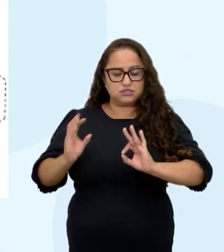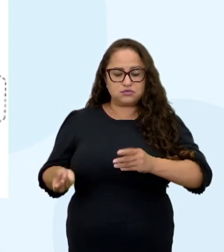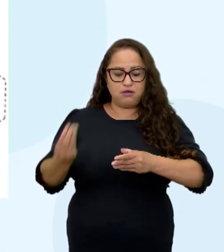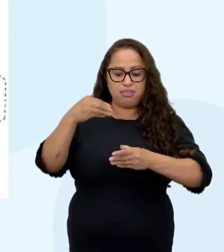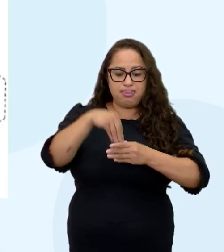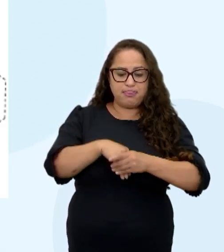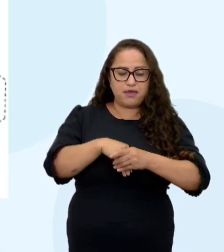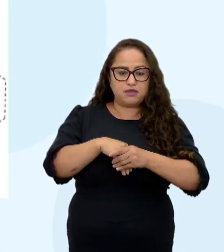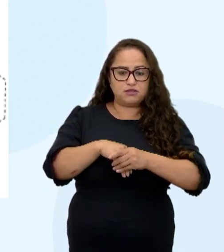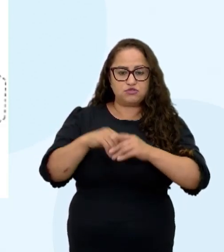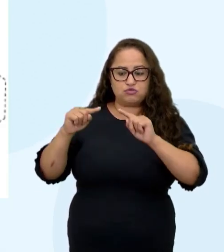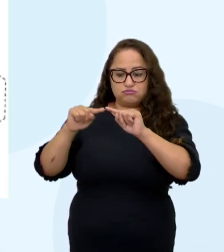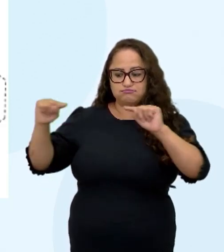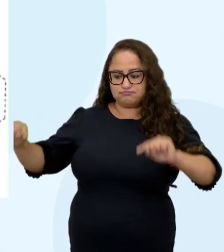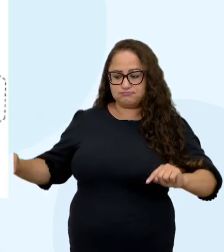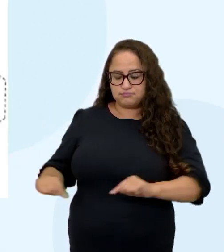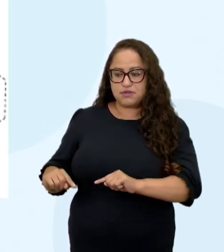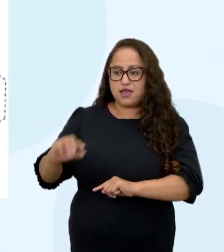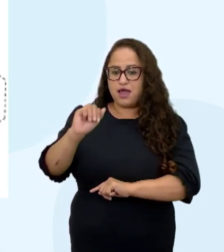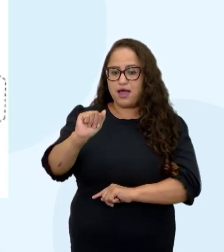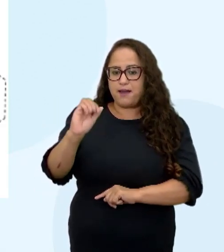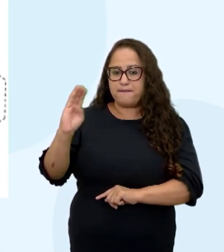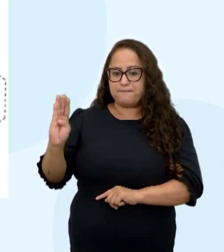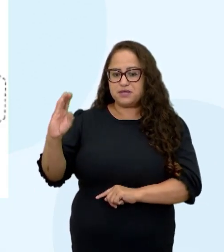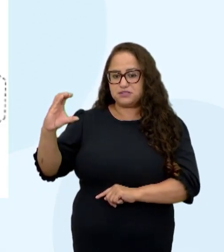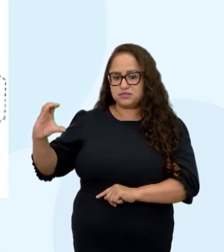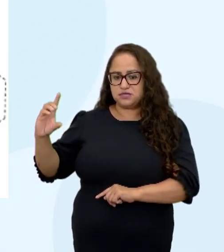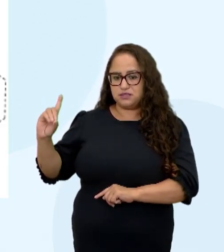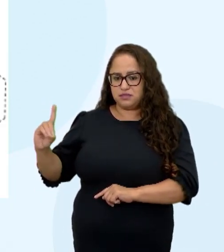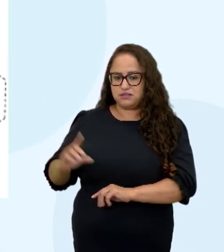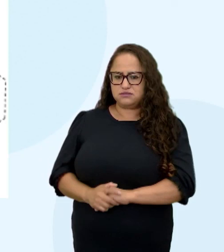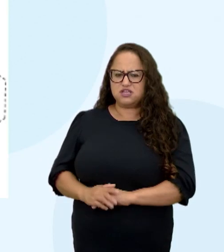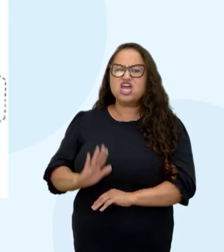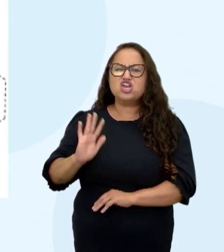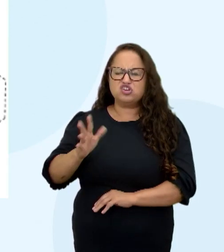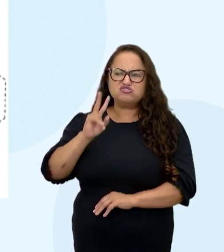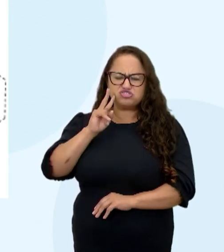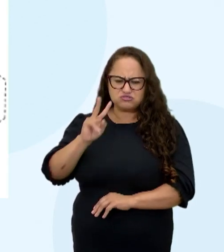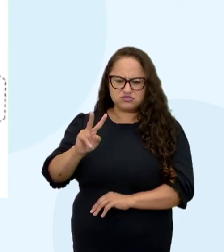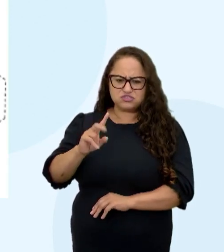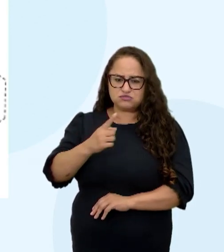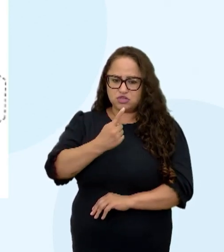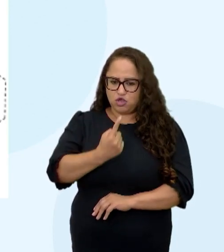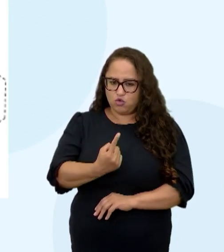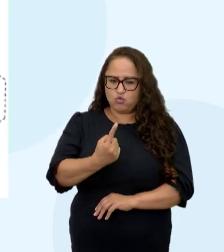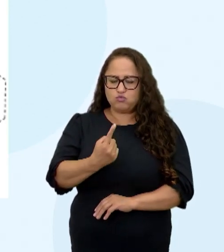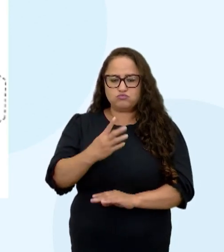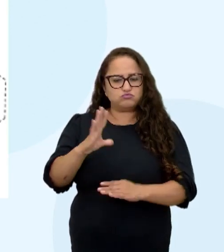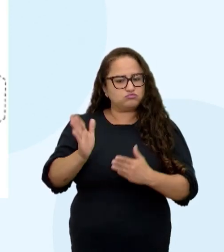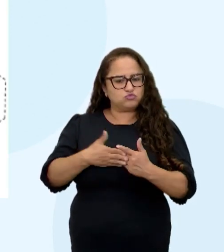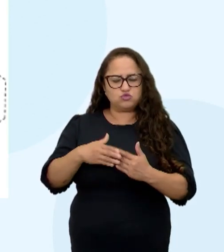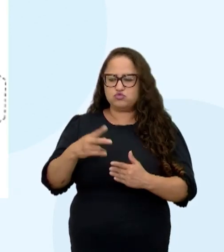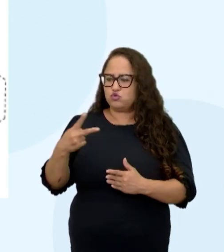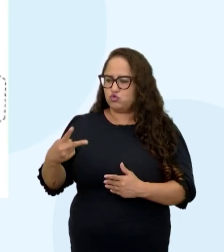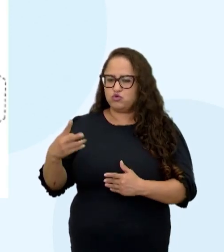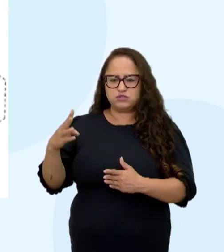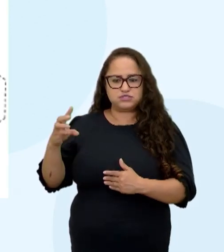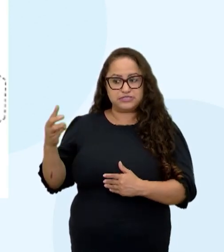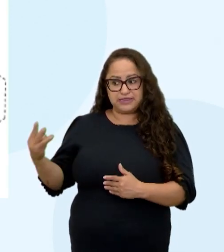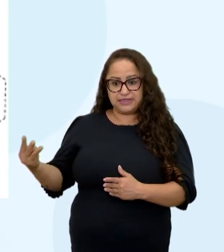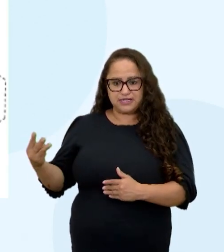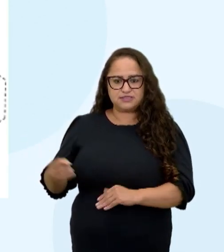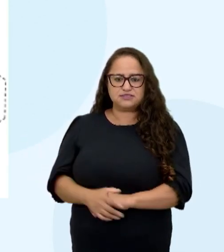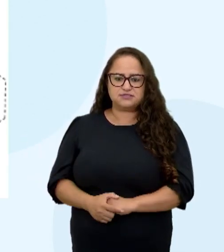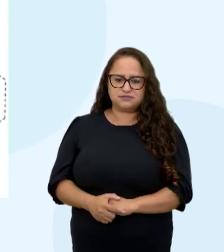interna do retângulo ABCD? Ó, eu já consigo de cara ver que aqui tem um hexágono completo, aqui tem outro, então são